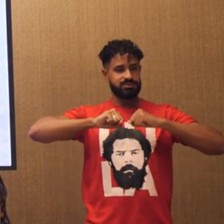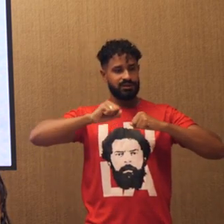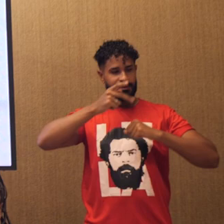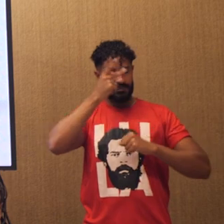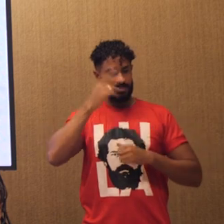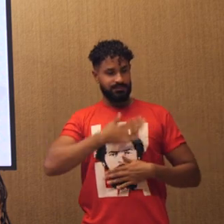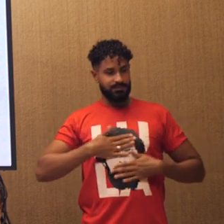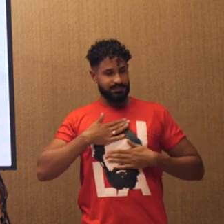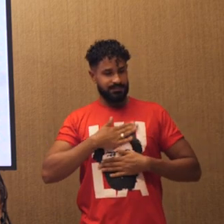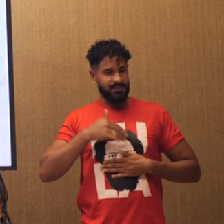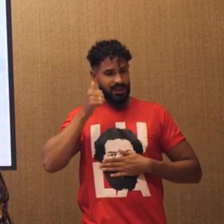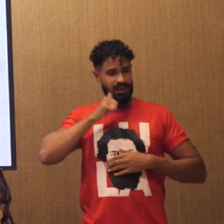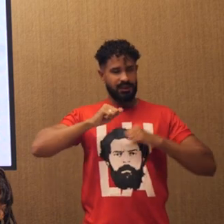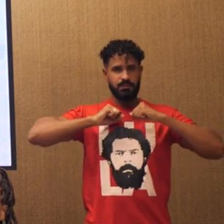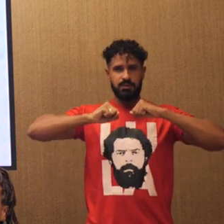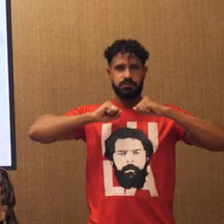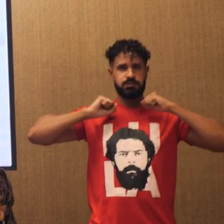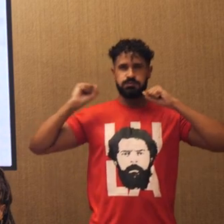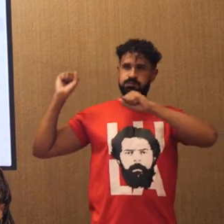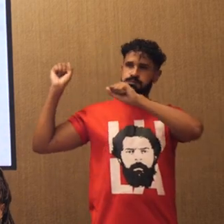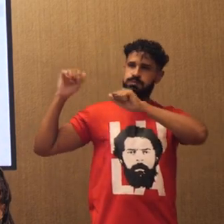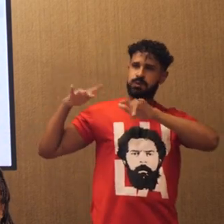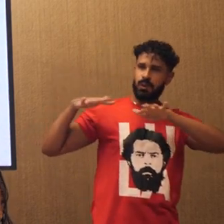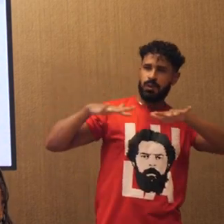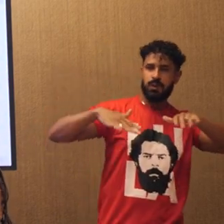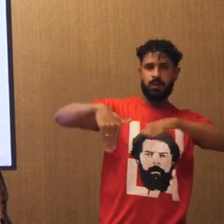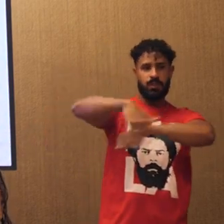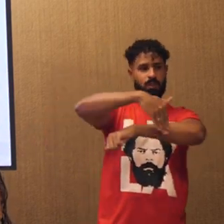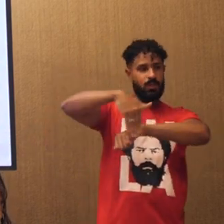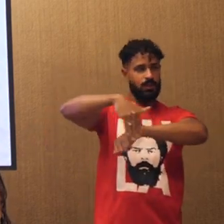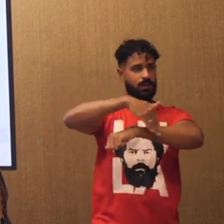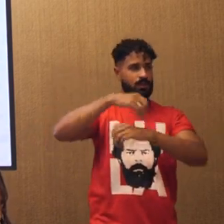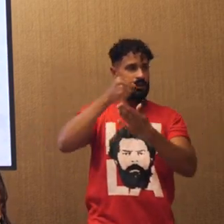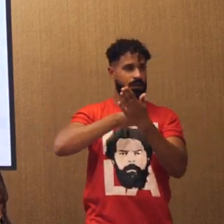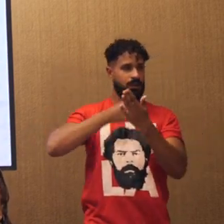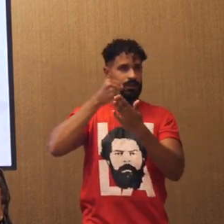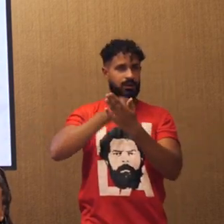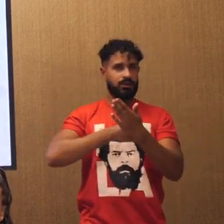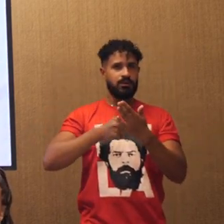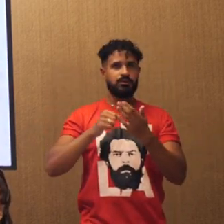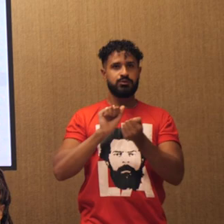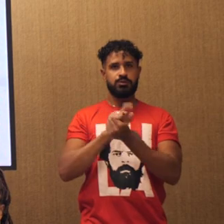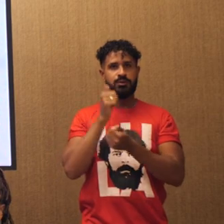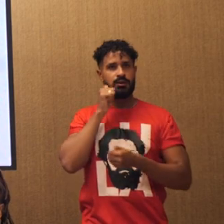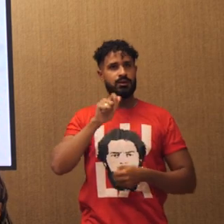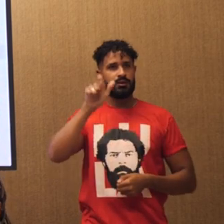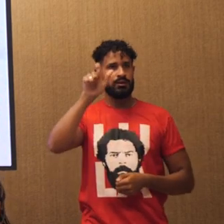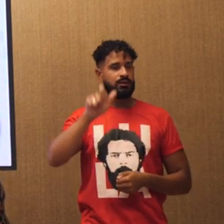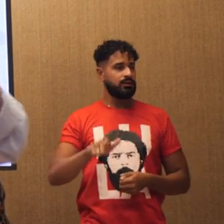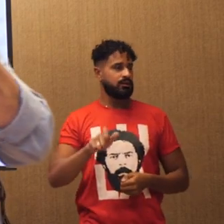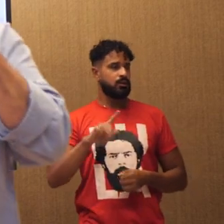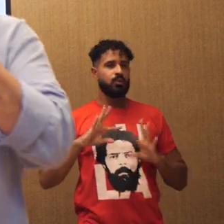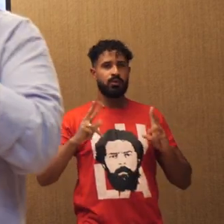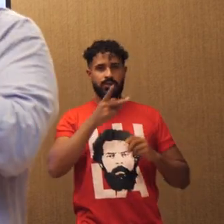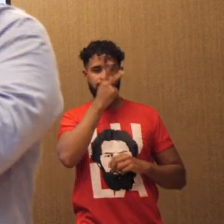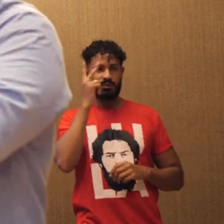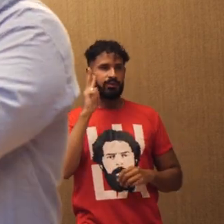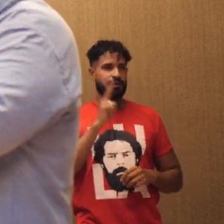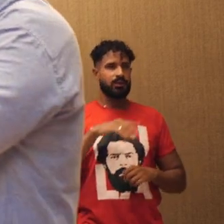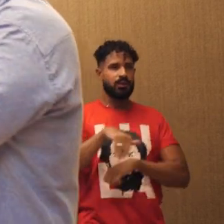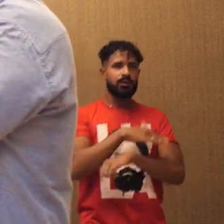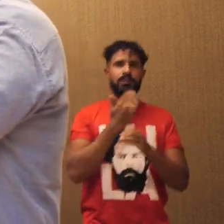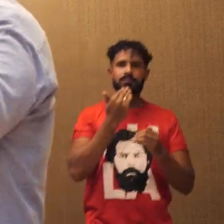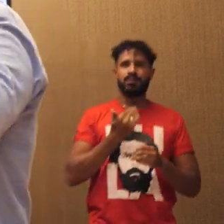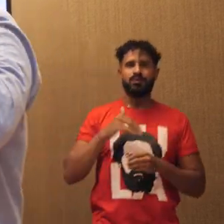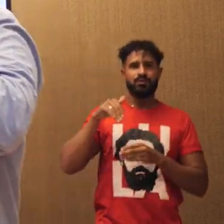militância. Ela arrastava a militância para a rua. E a militância acompanhou ela e nós fomos. Todo mundo acompanhando na rua, pedindo